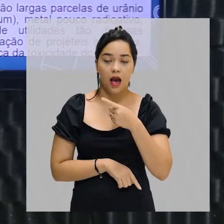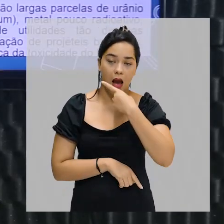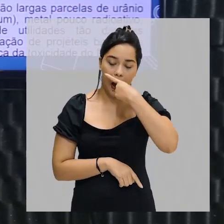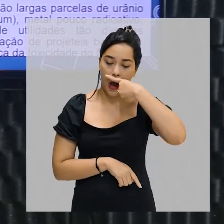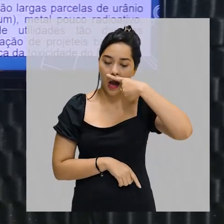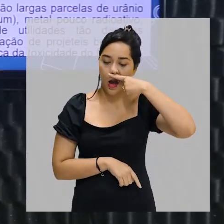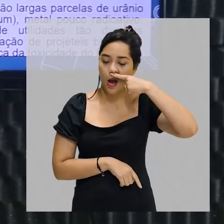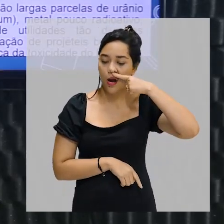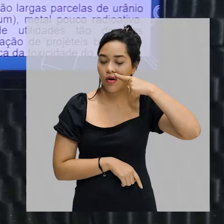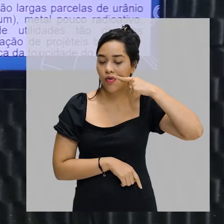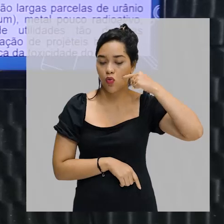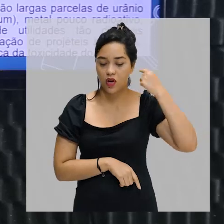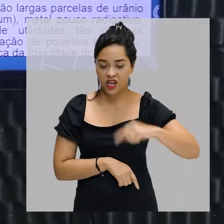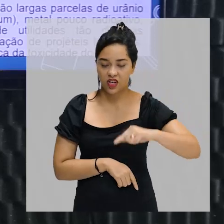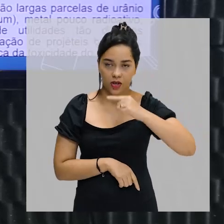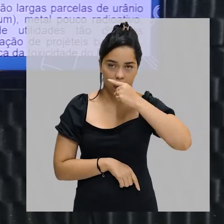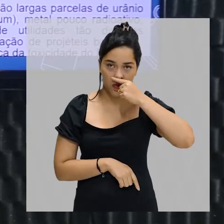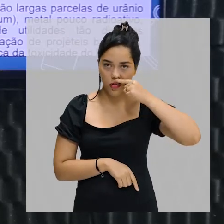na Ucrânia nós temos